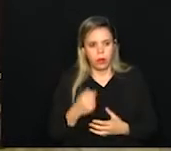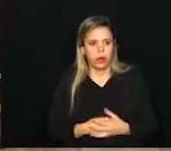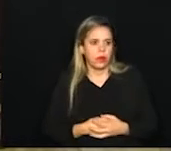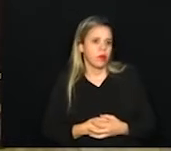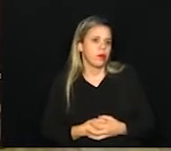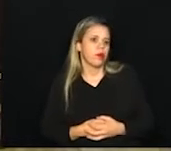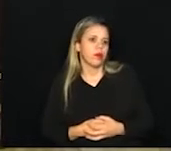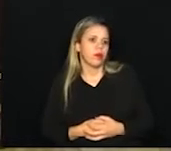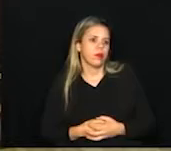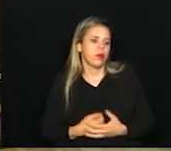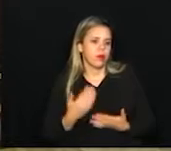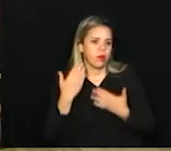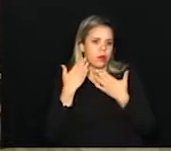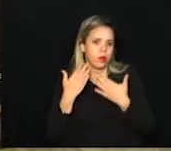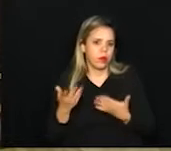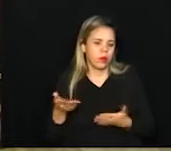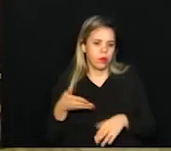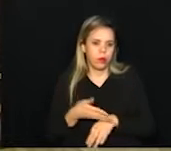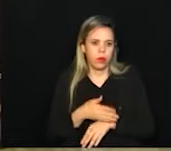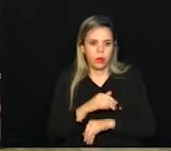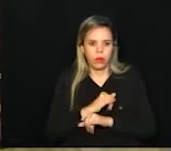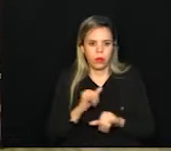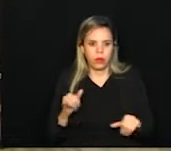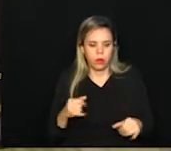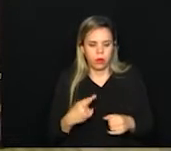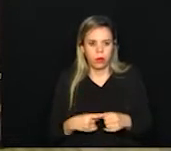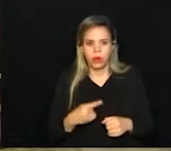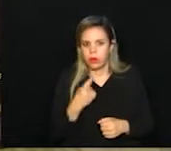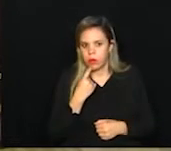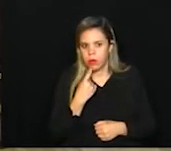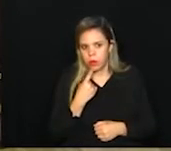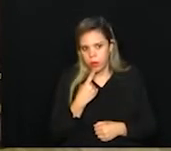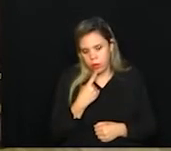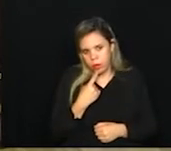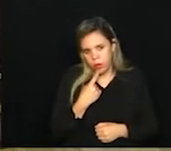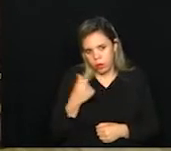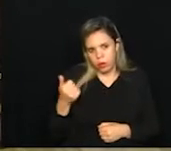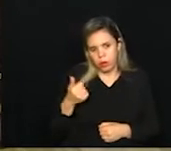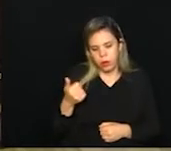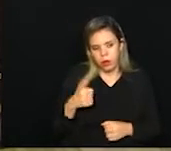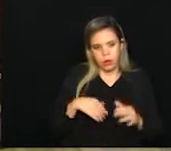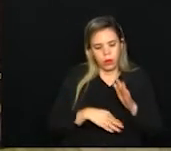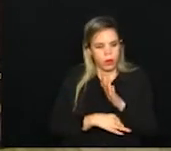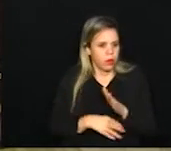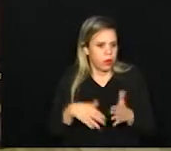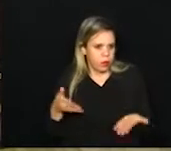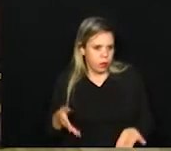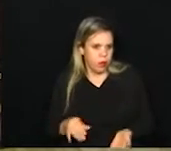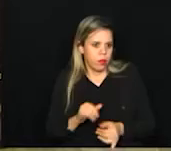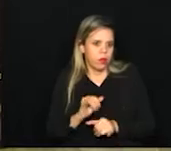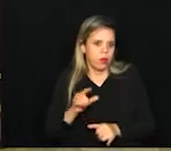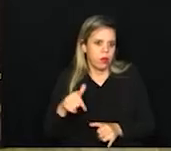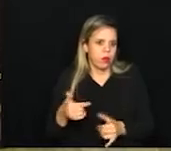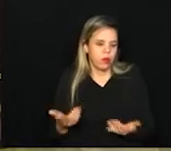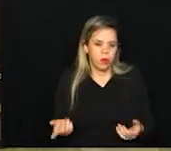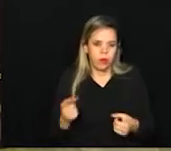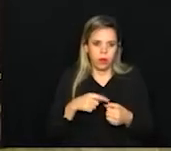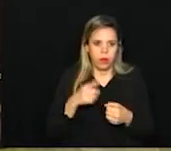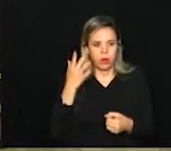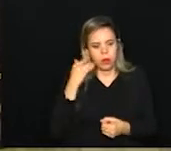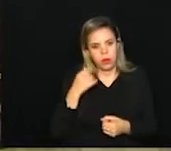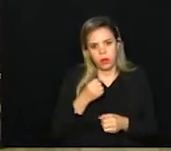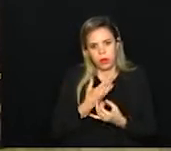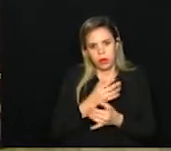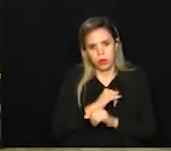Paulo. Mirna Abreu, muito obrigado pelas notícias da Metrópole de Campinas. Primeiro com as notícias do Legislativo. Volta amanhã com